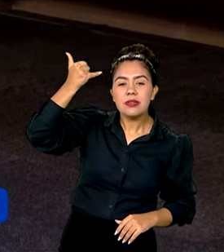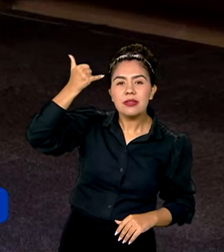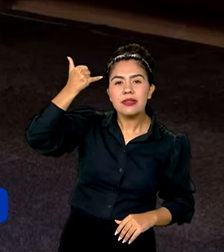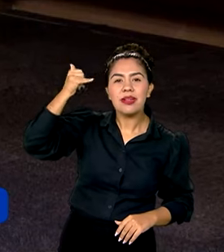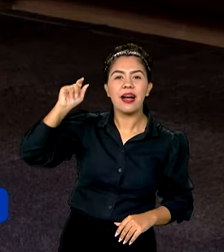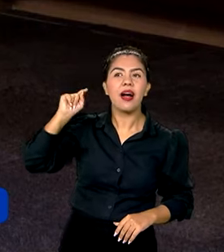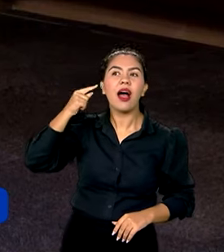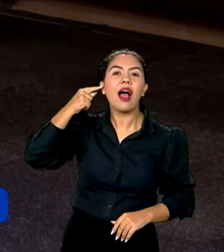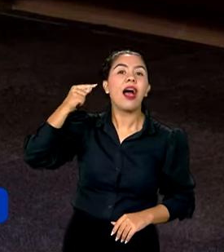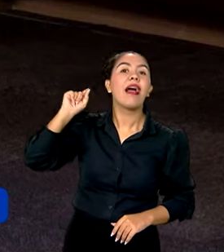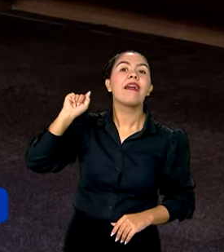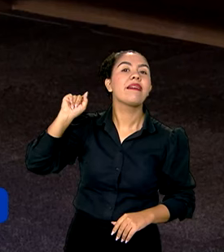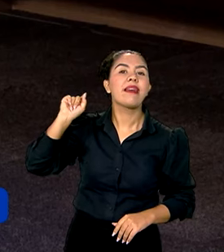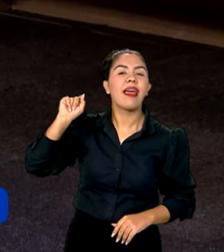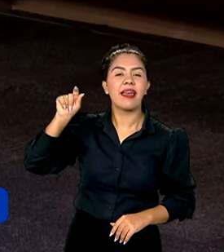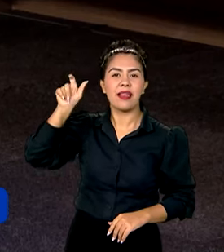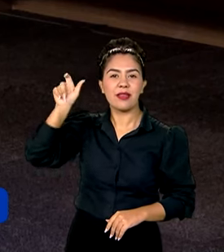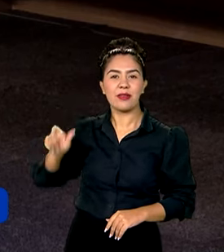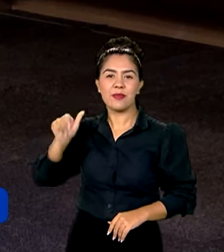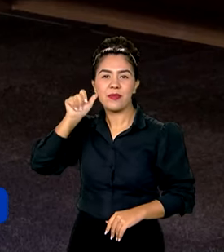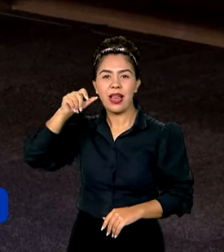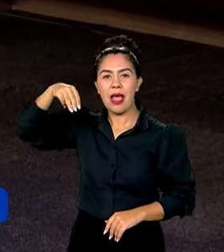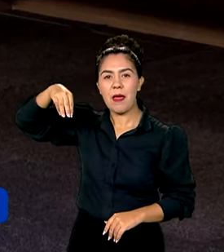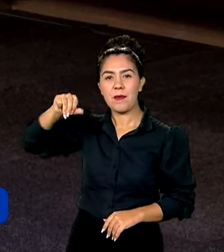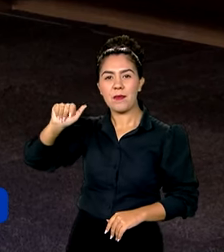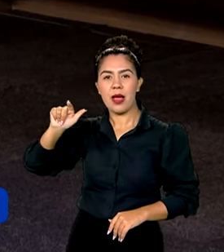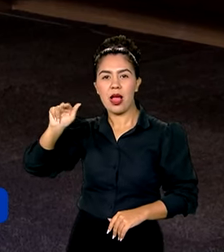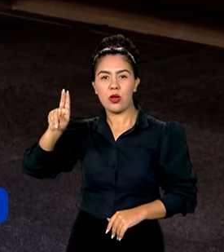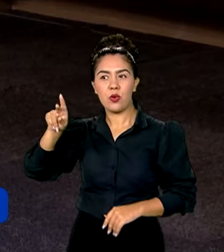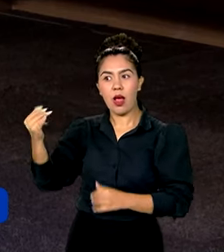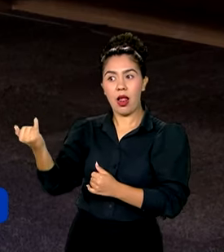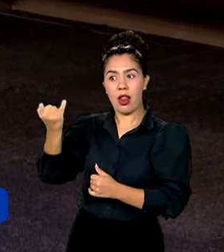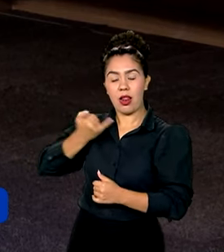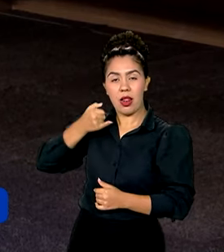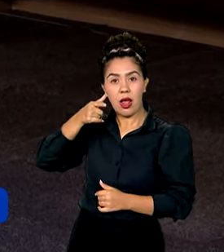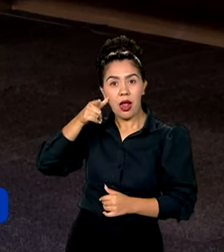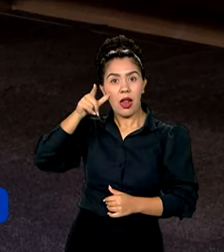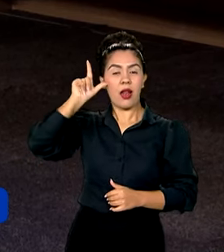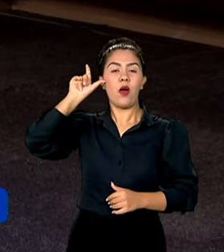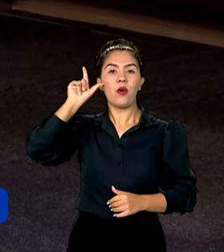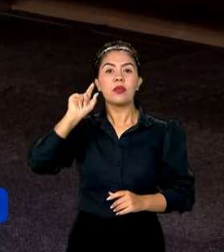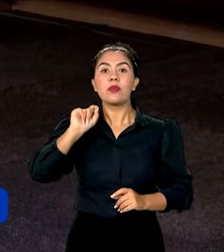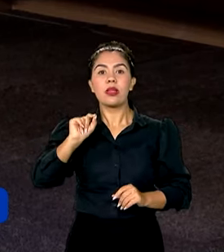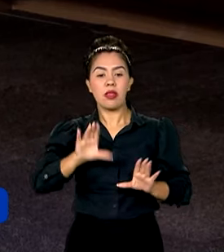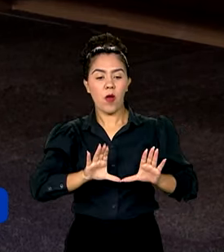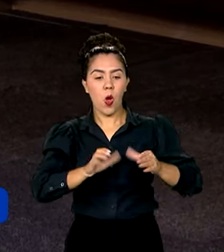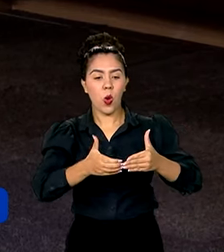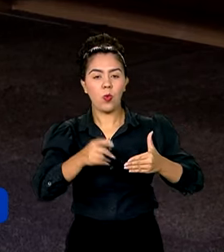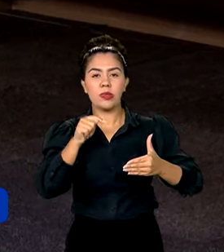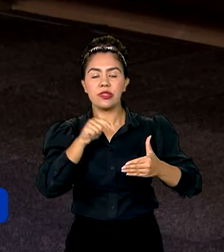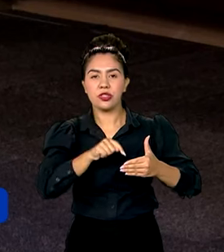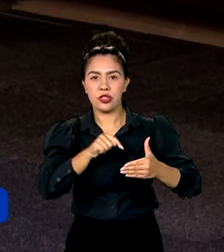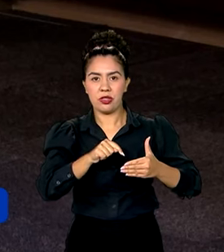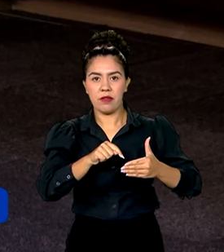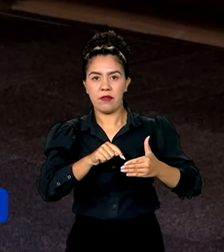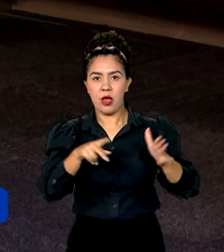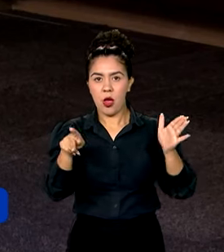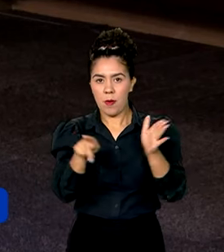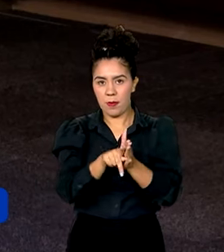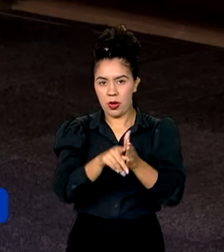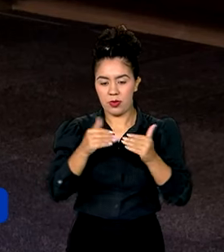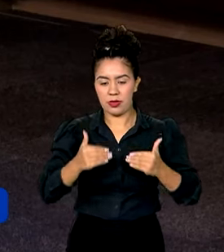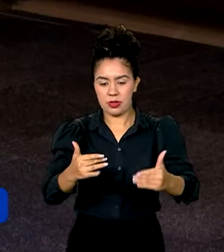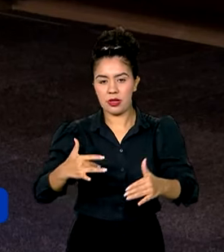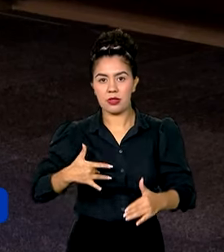ouvido e ela tá me lembrando aqui que ontem teve uma coletiva do ministério para lançar o meu SUS digital né na